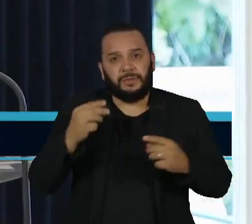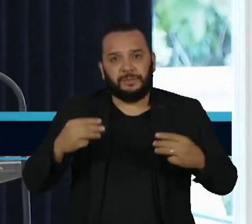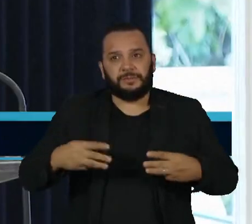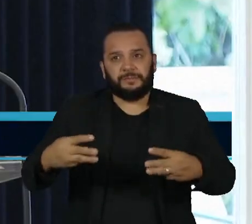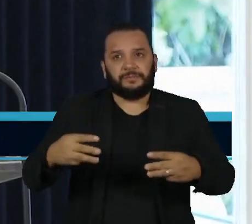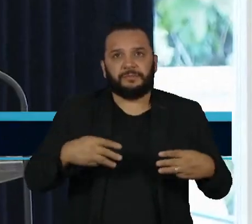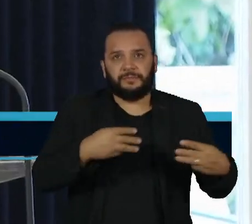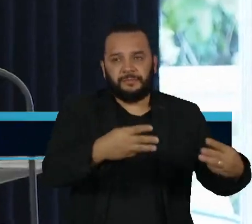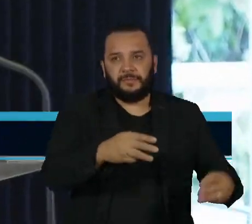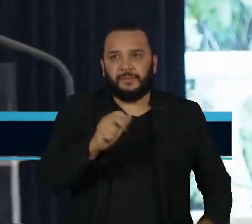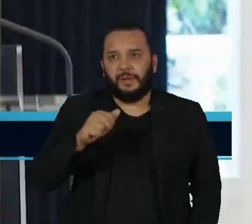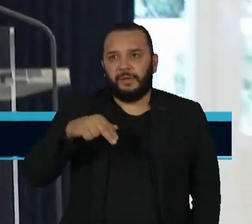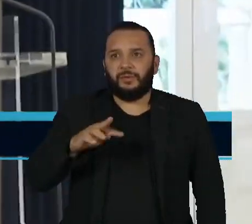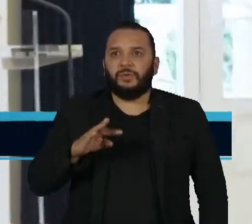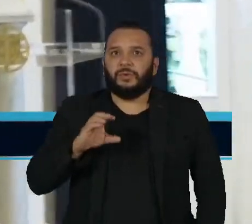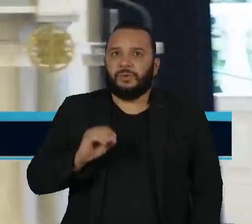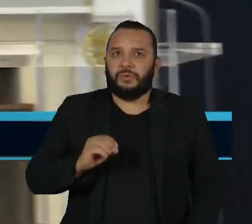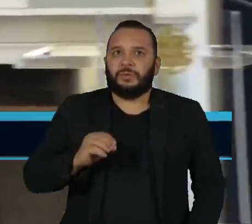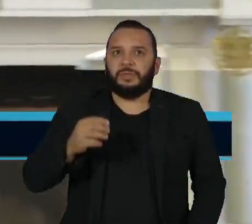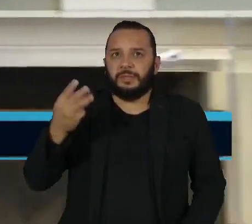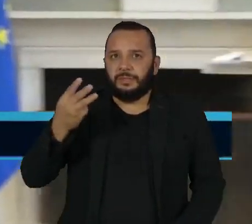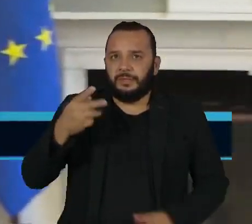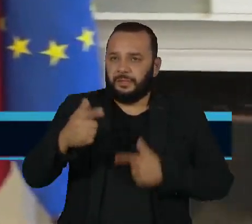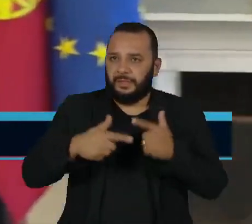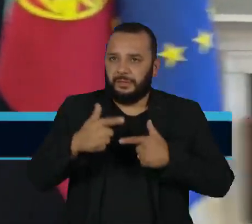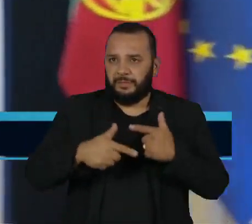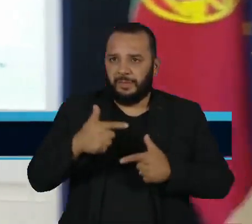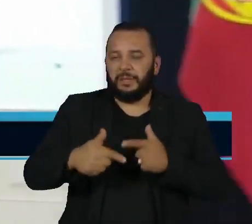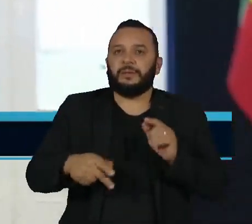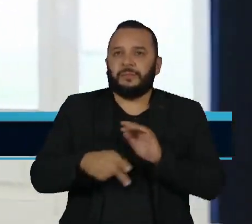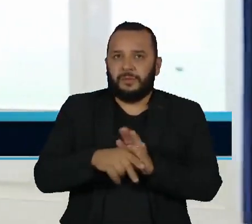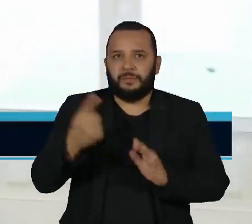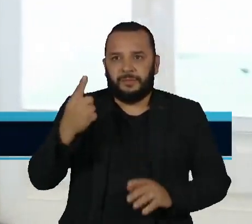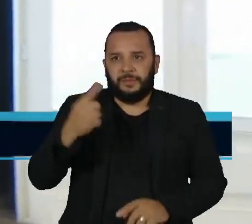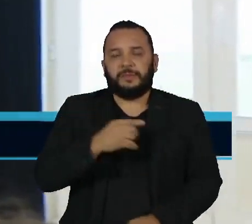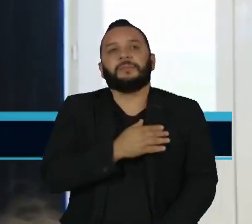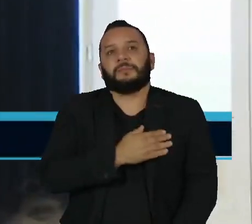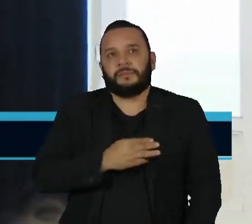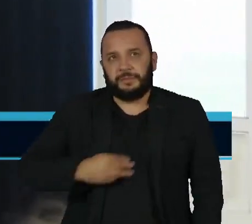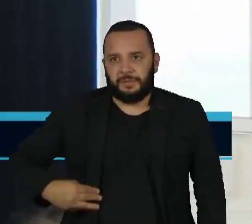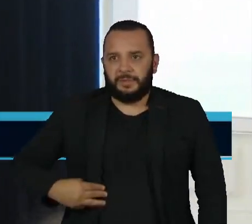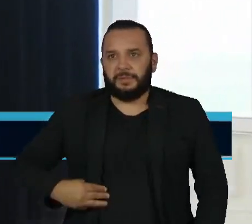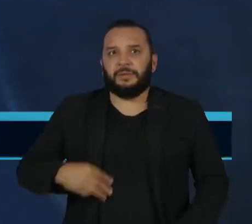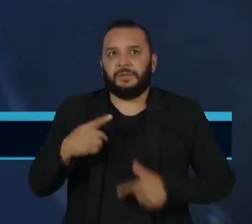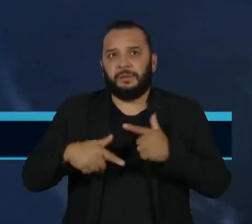António Costa cumpriu o terceiro mandato e estava no cargo há 8 anos.